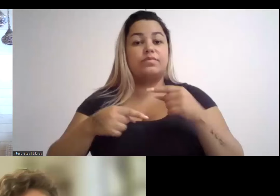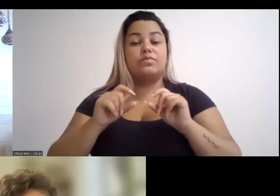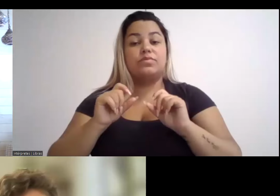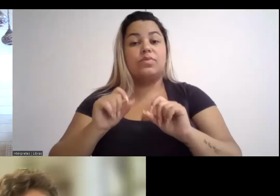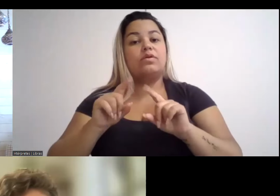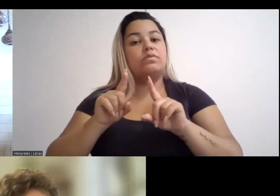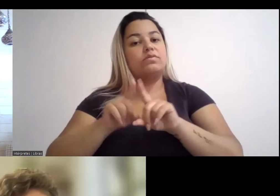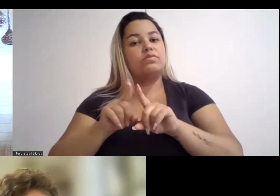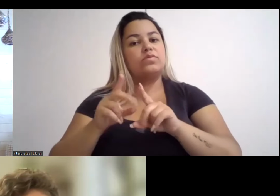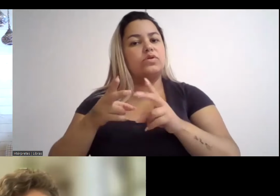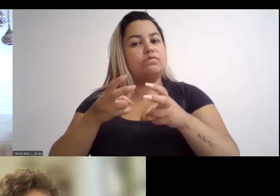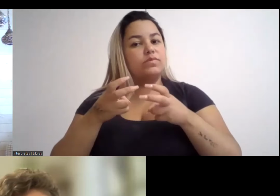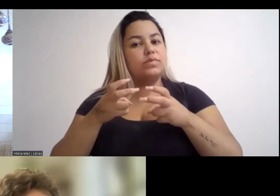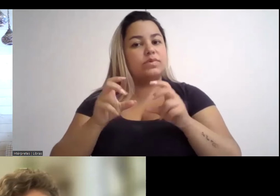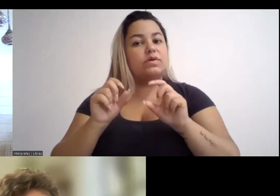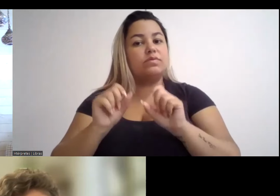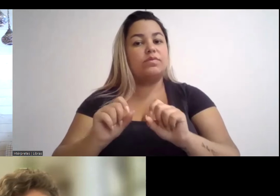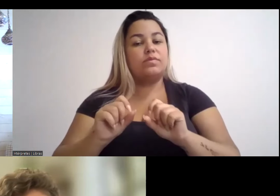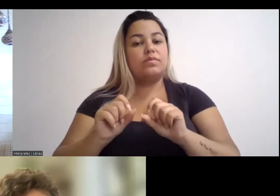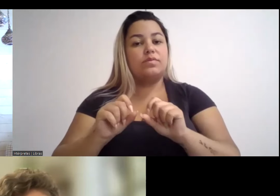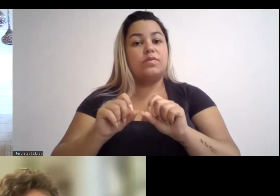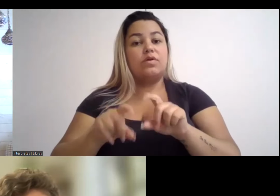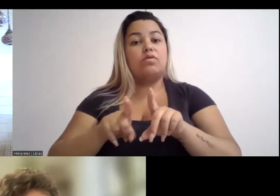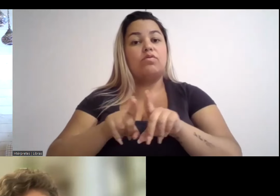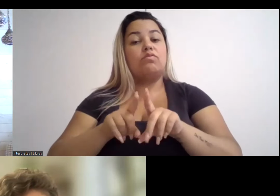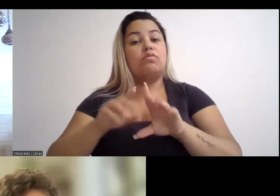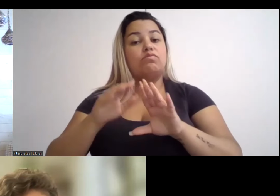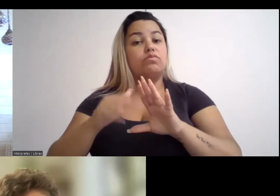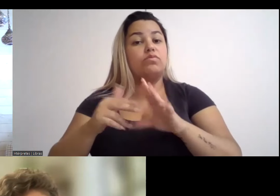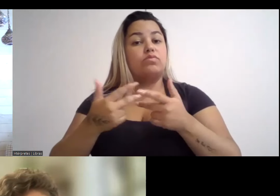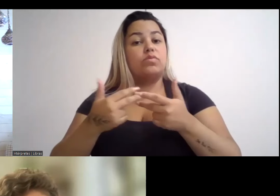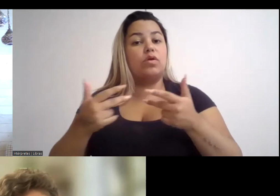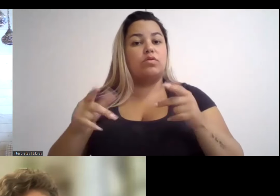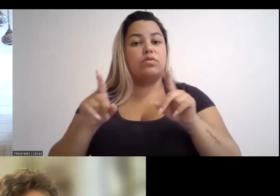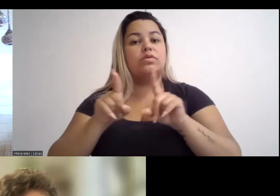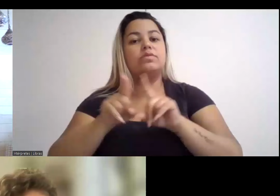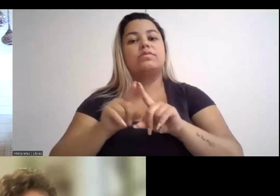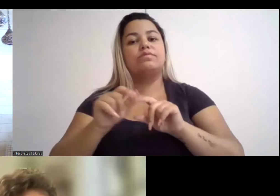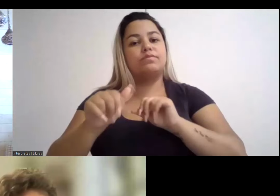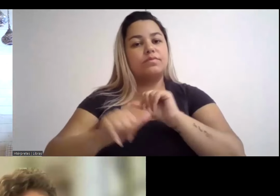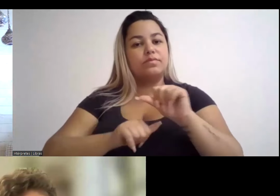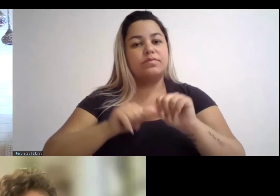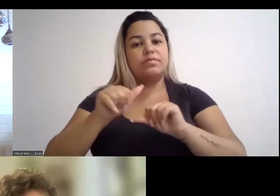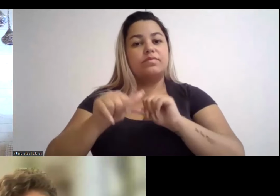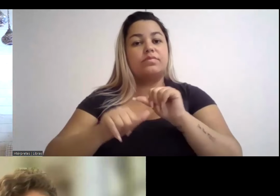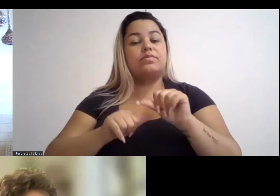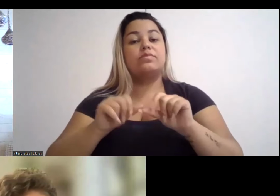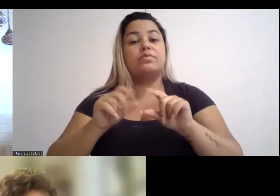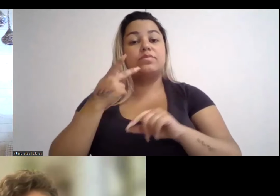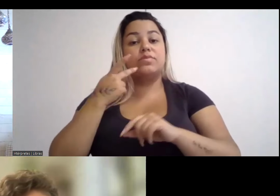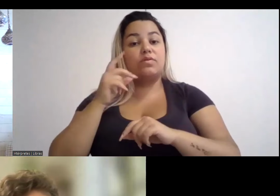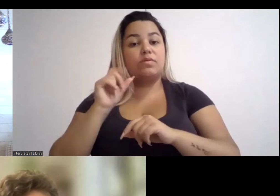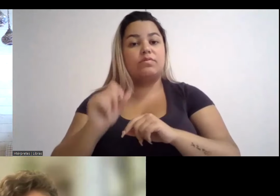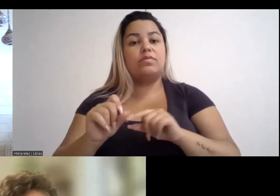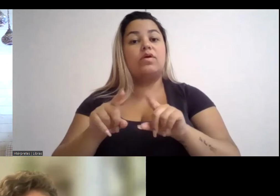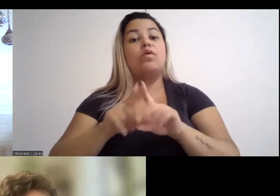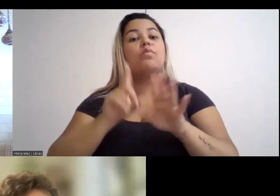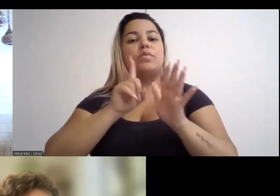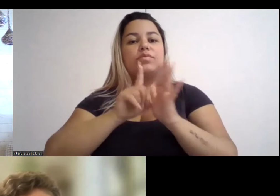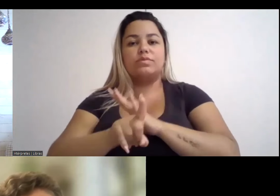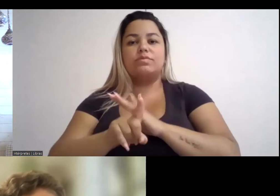capazes de perceber as ambiguidades, os dilemas e os impasses da inovação. Inovar para quê? É uma pergunta que se